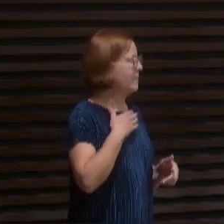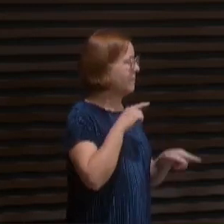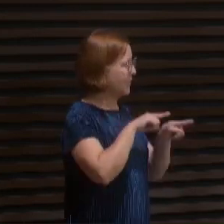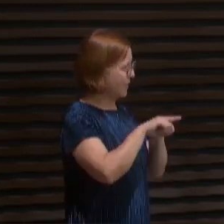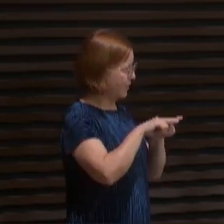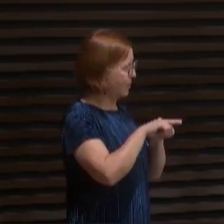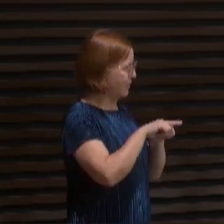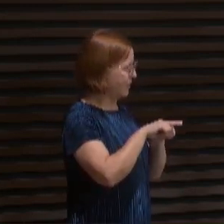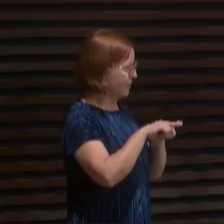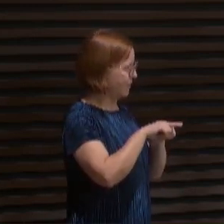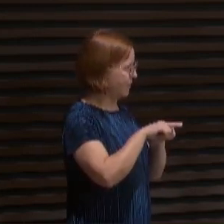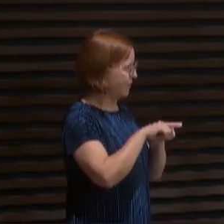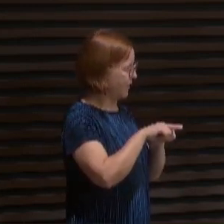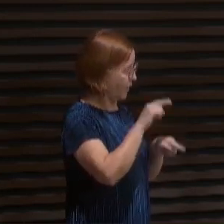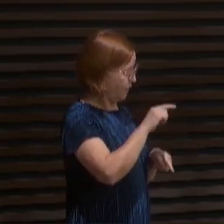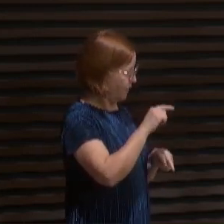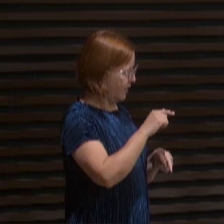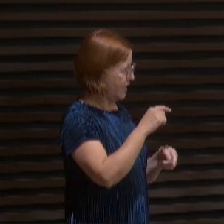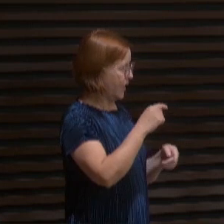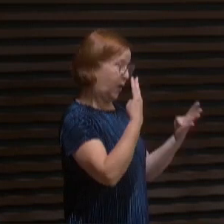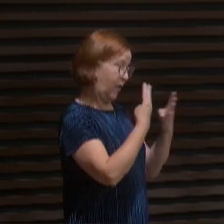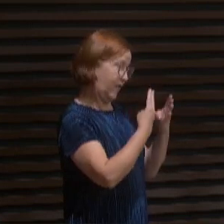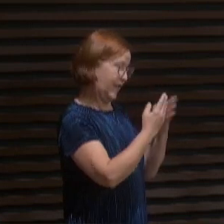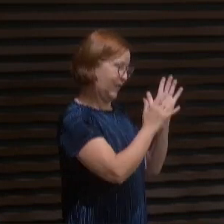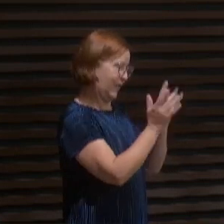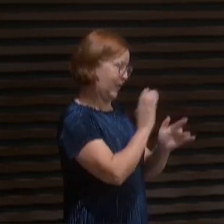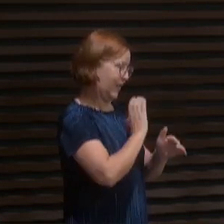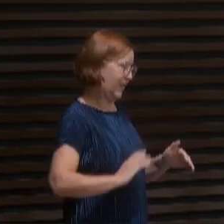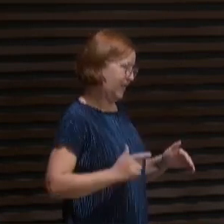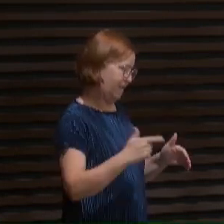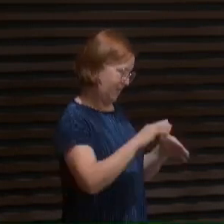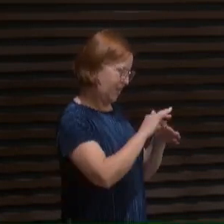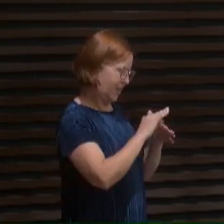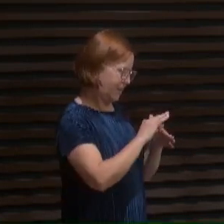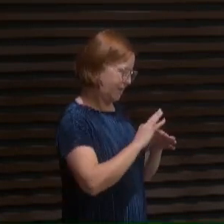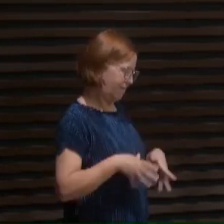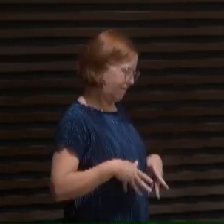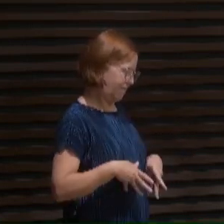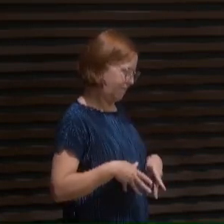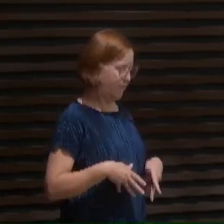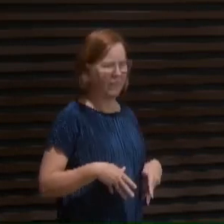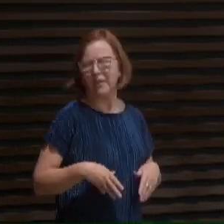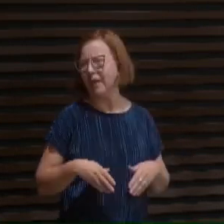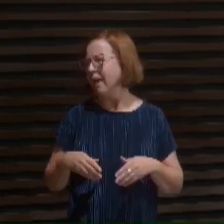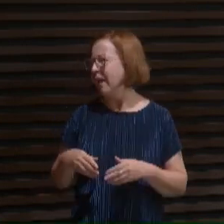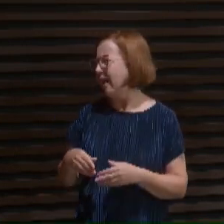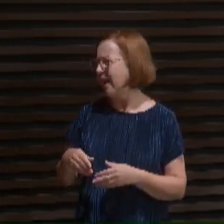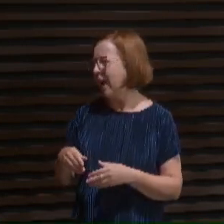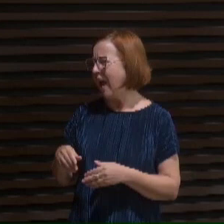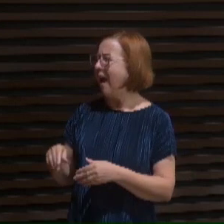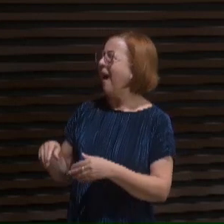irmã, você confessa que Jesus Cristo veio em carne? E ela disse: